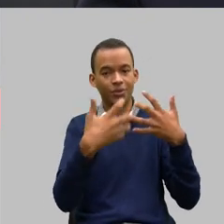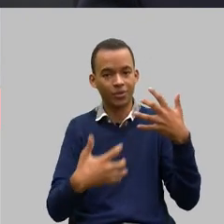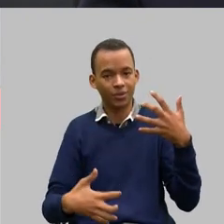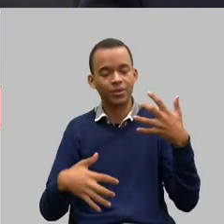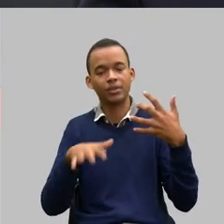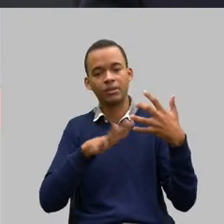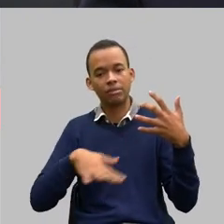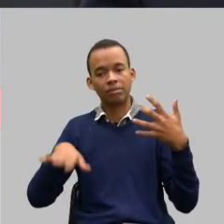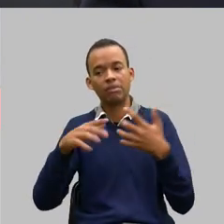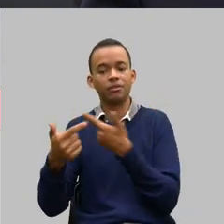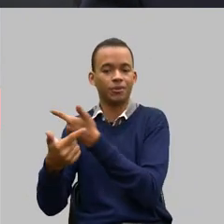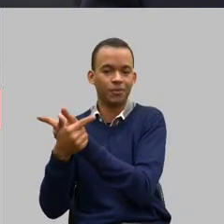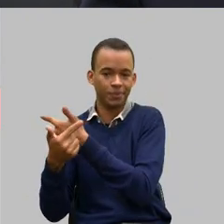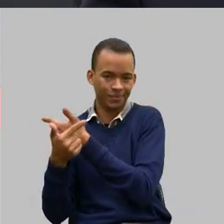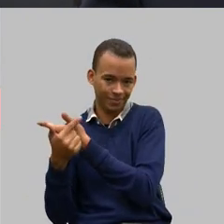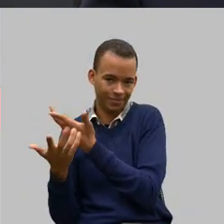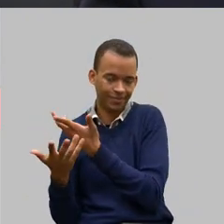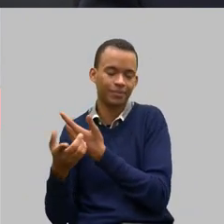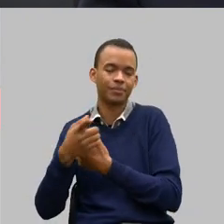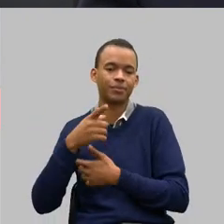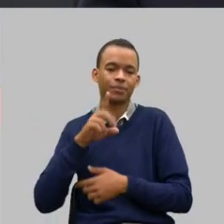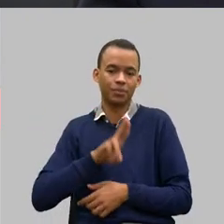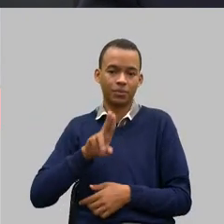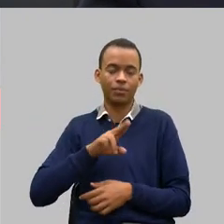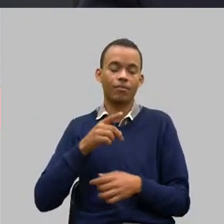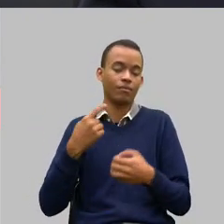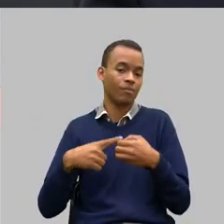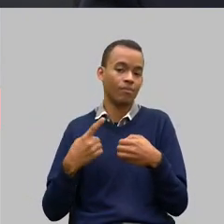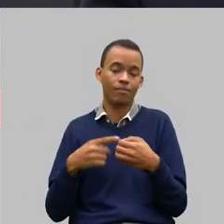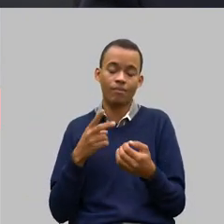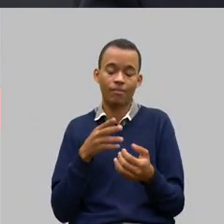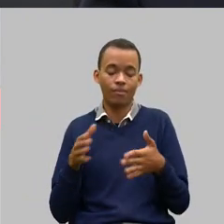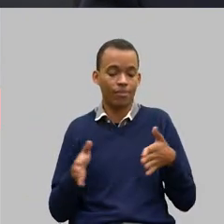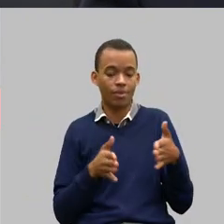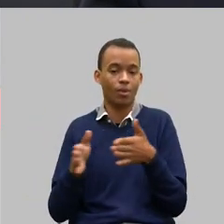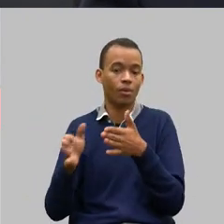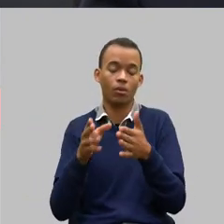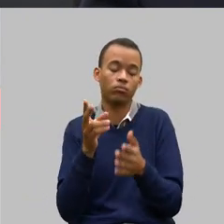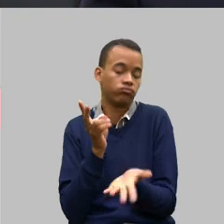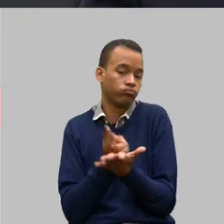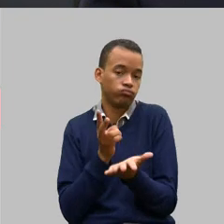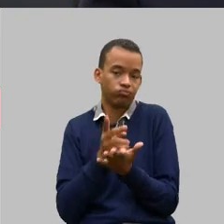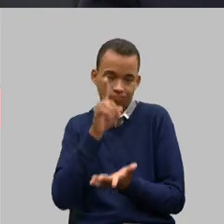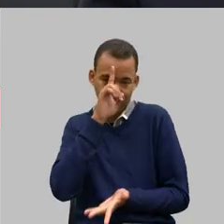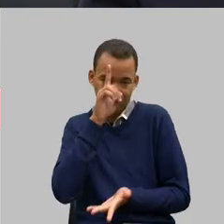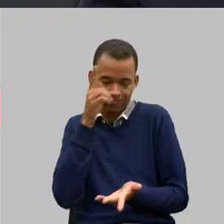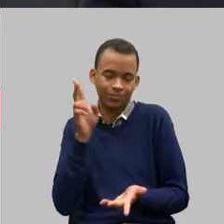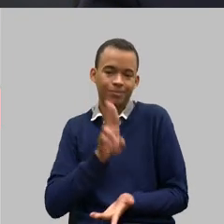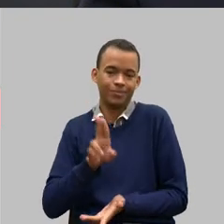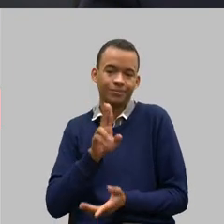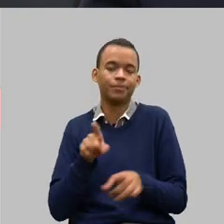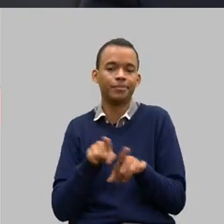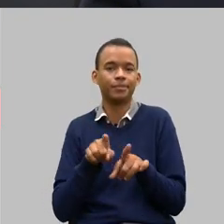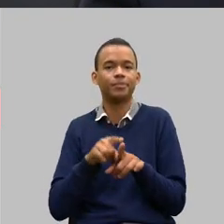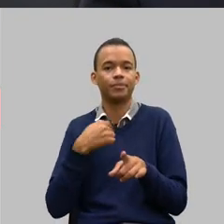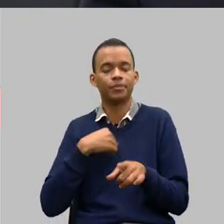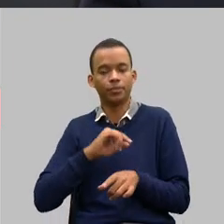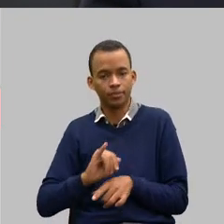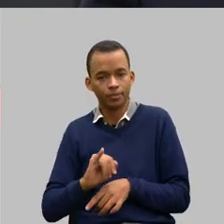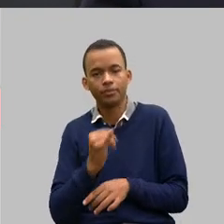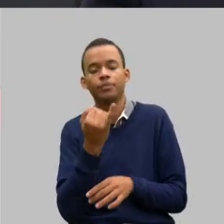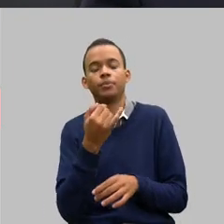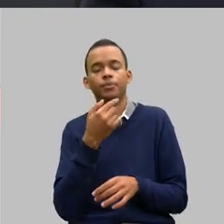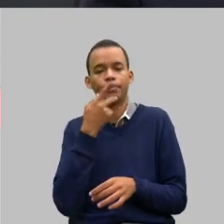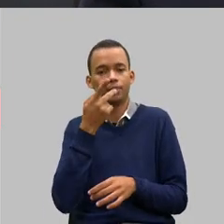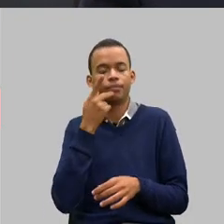de ouro branco e usamos aquela Estrada periodicamente portanto é muito importante e aqui também faço um juiz de valor essa é